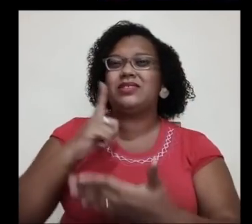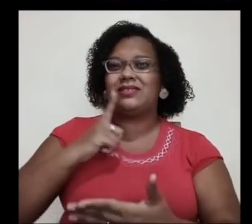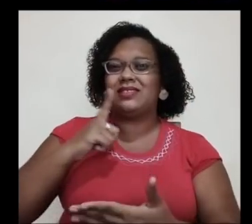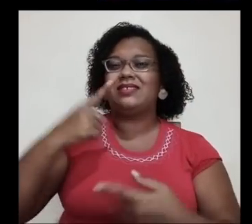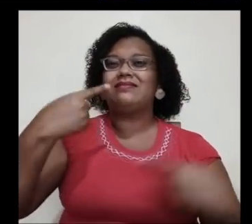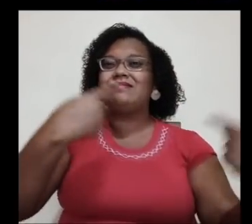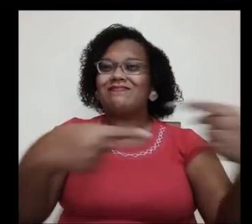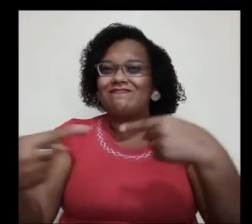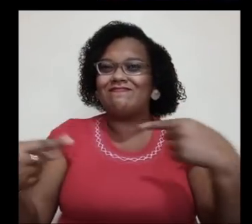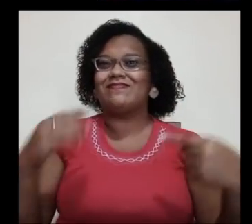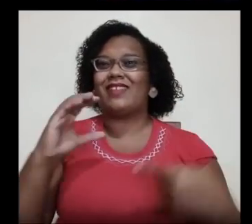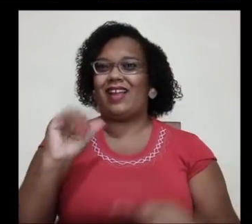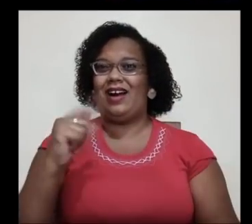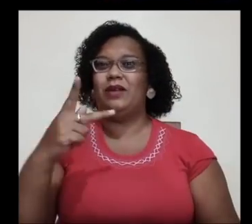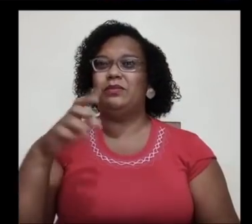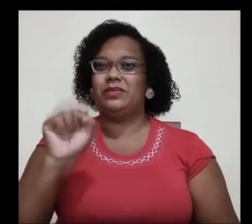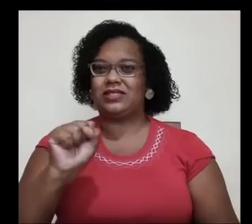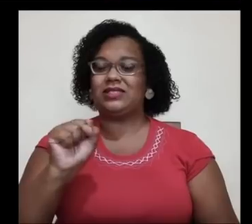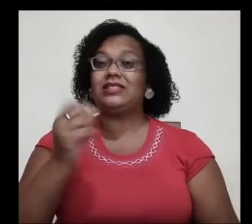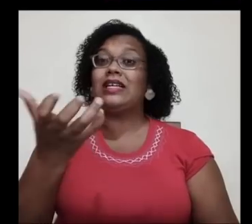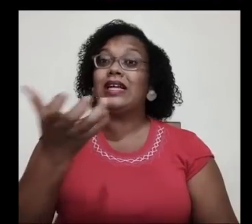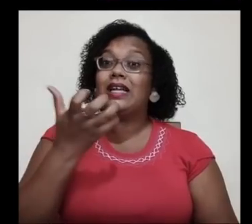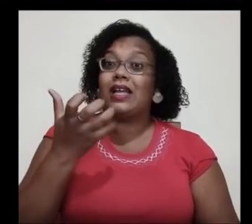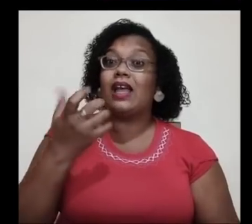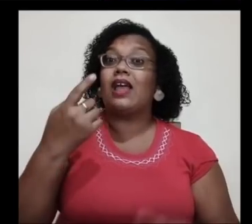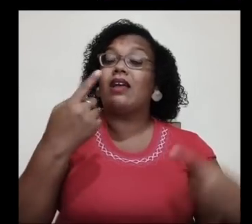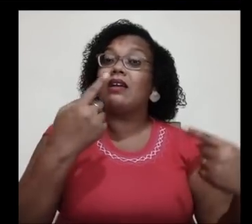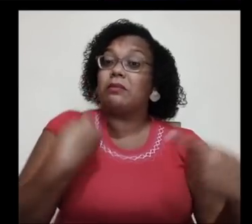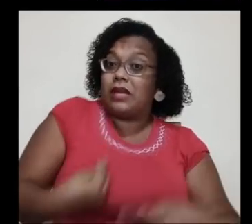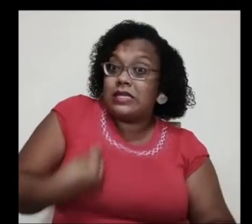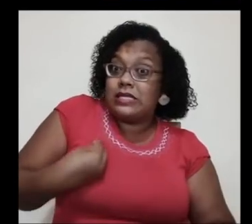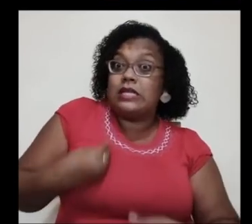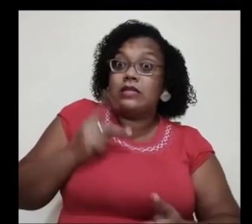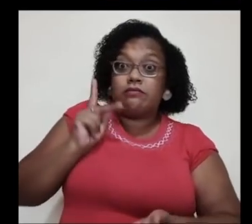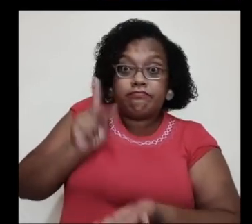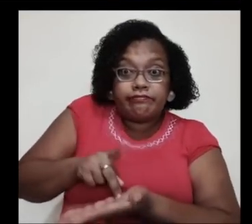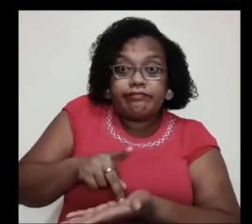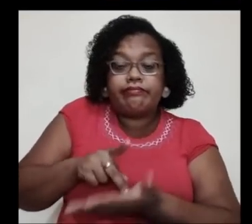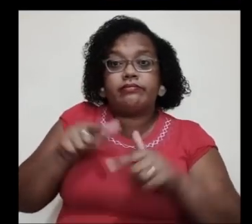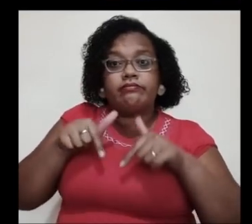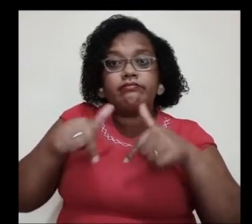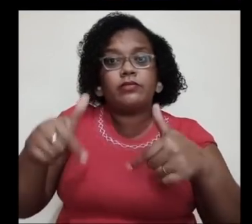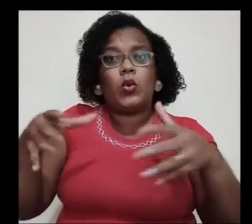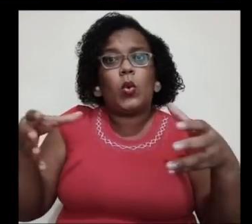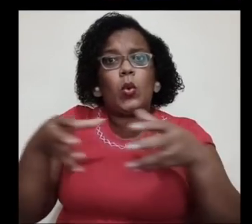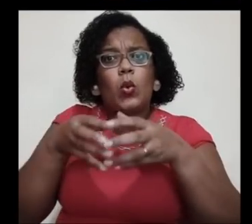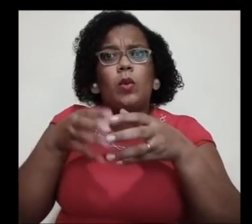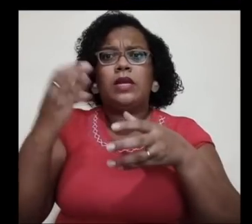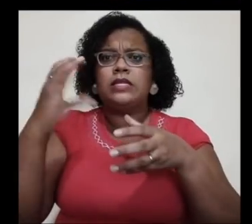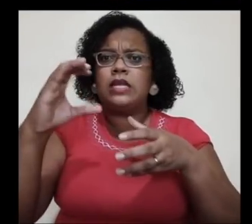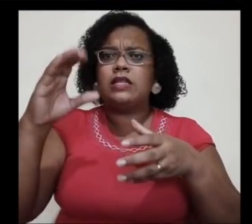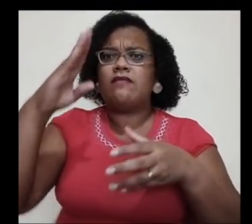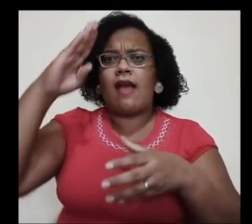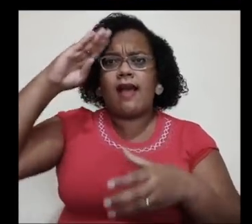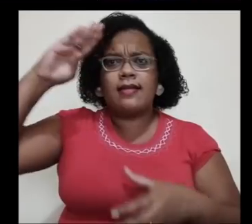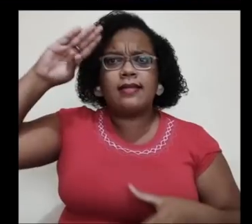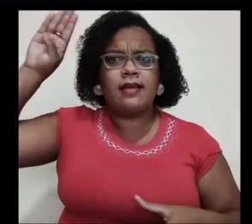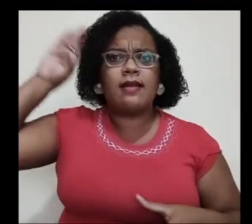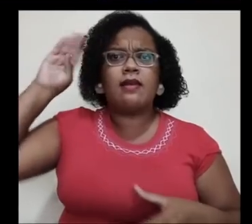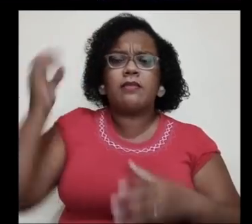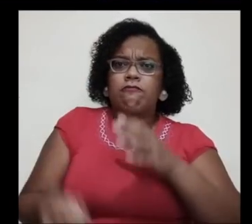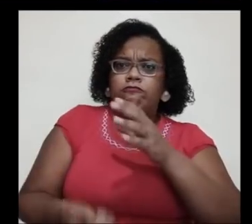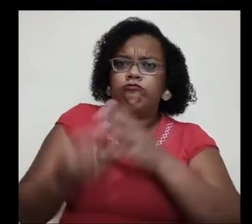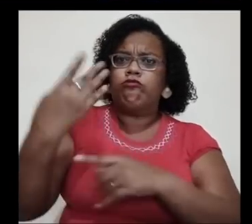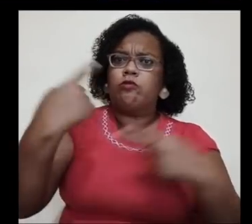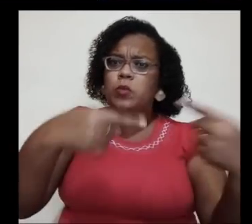com a CAPES. Nós queremos uma participação, presença efetiva da comunidade científica acadêmica na formulação da política de